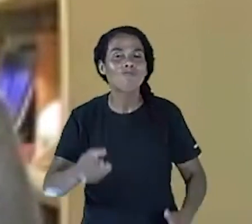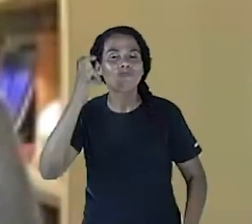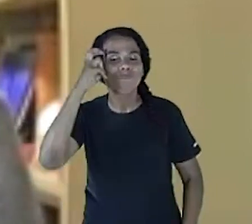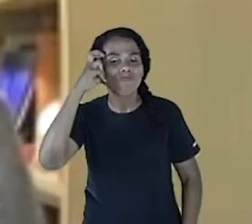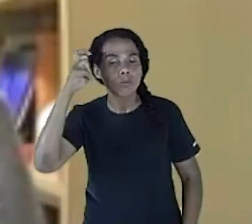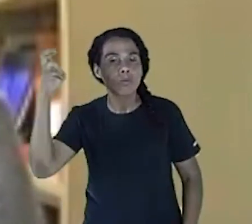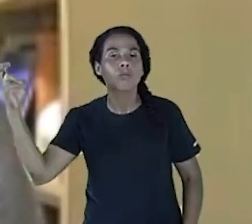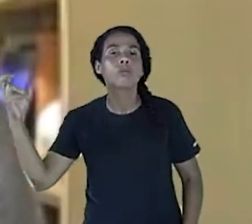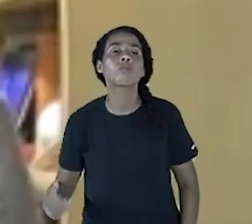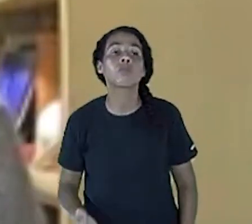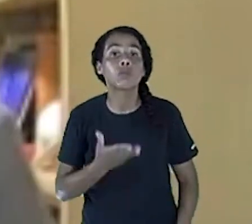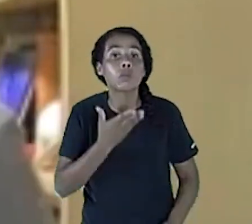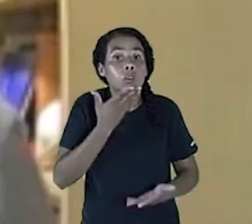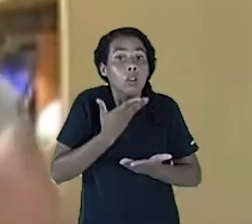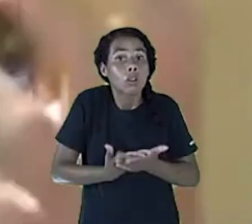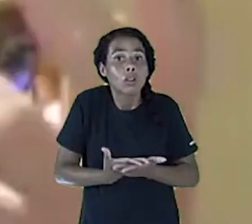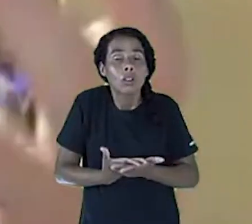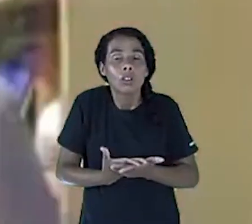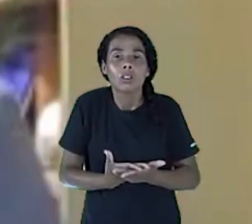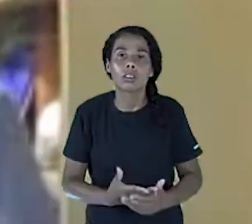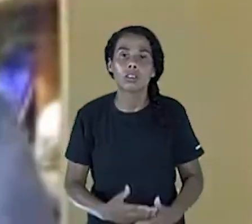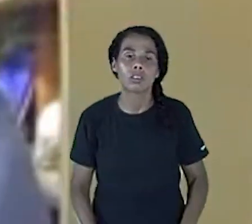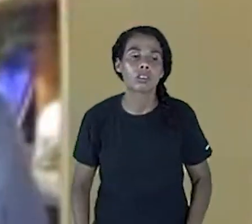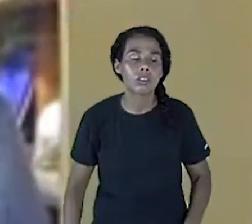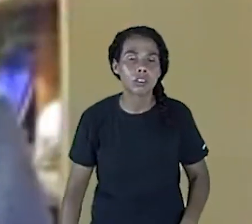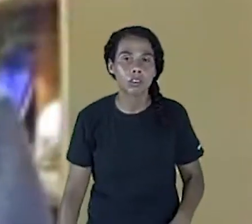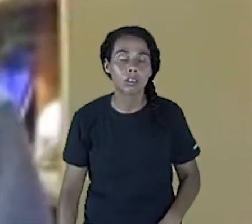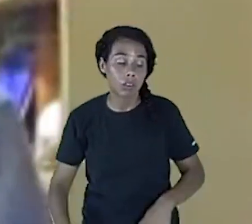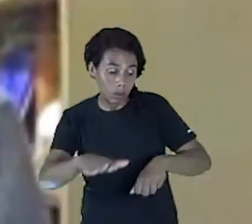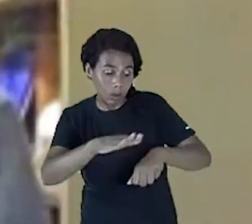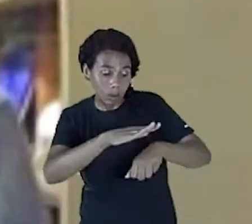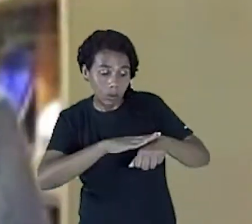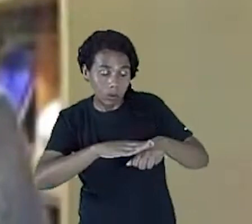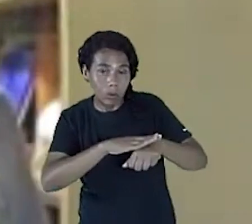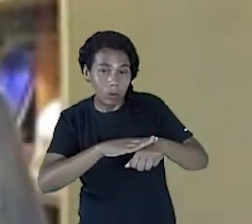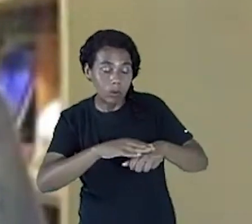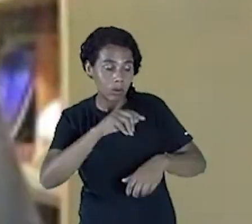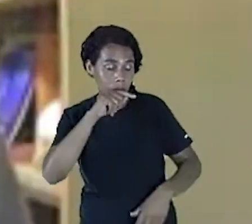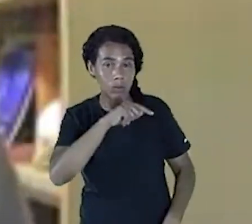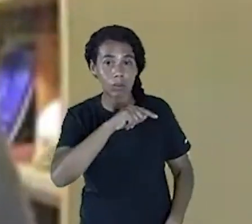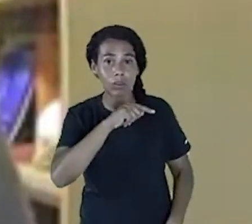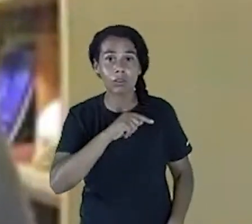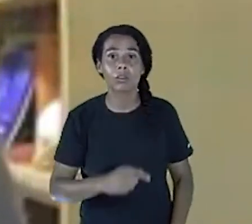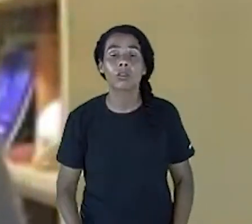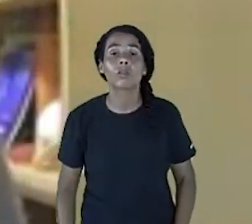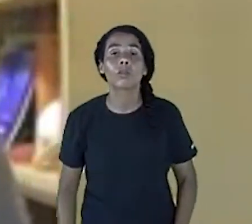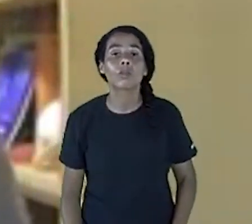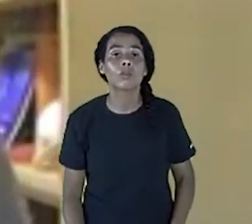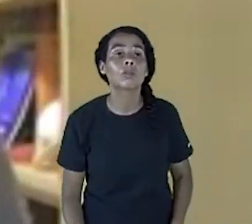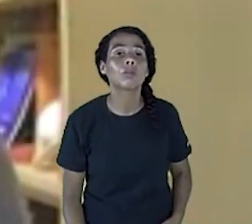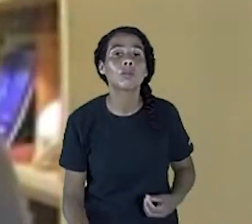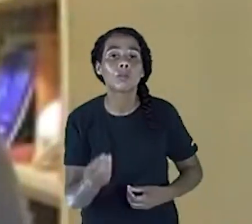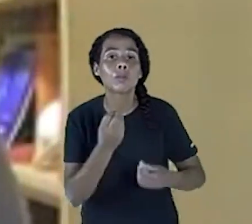queria conversar com vocês e com ele sobre as descobertas dele,